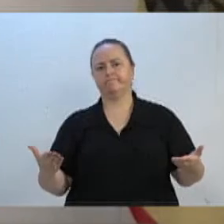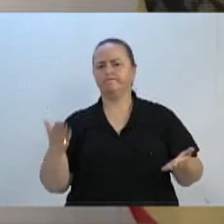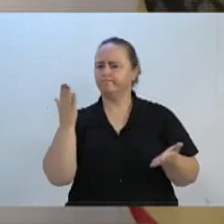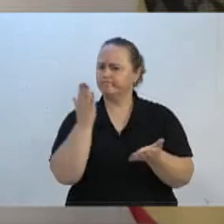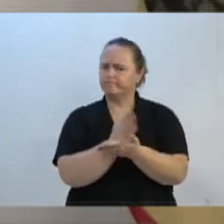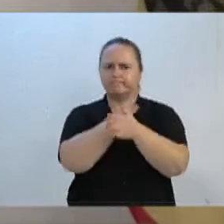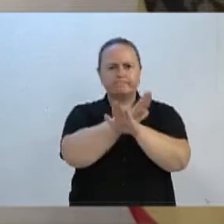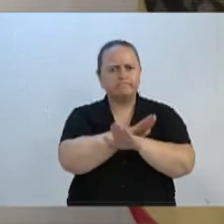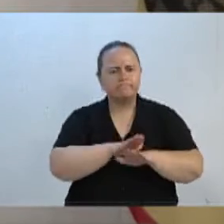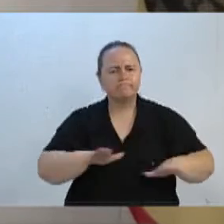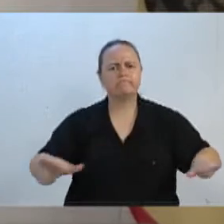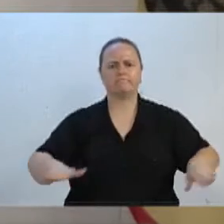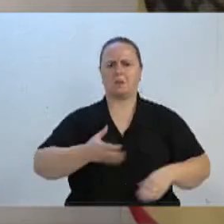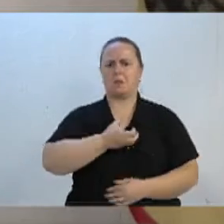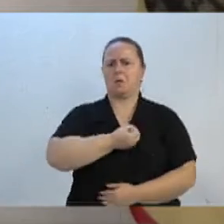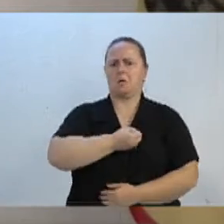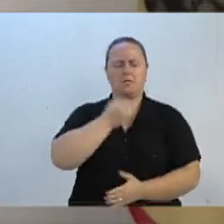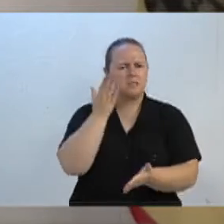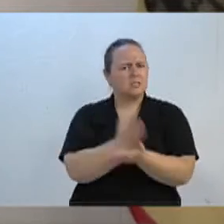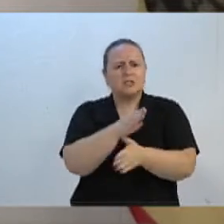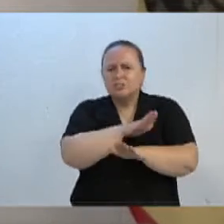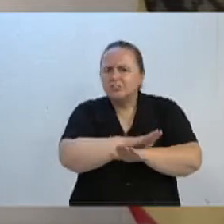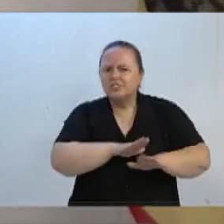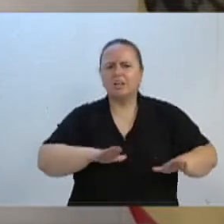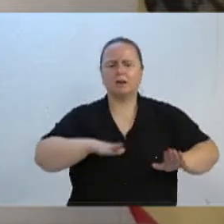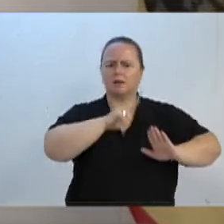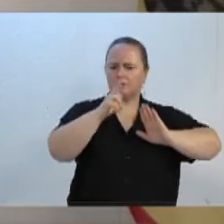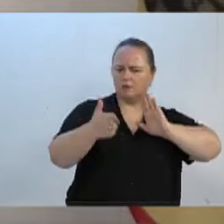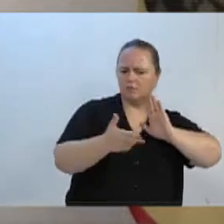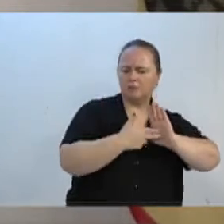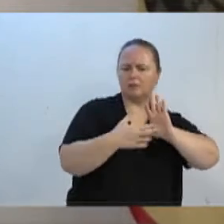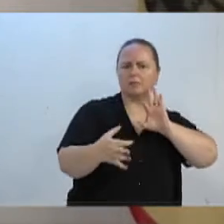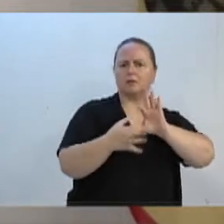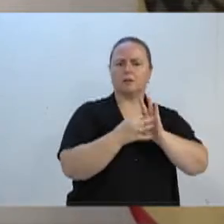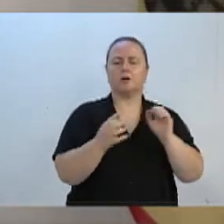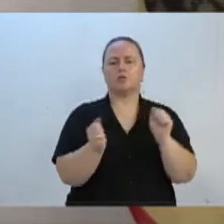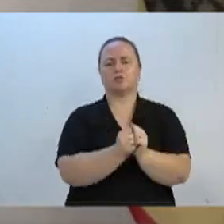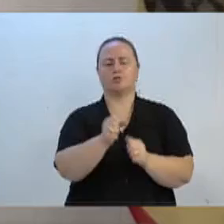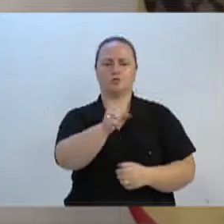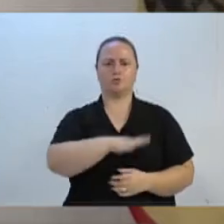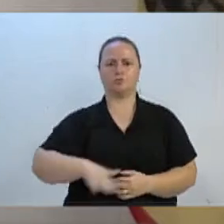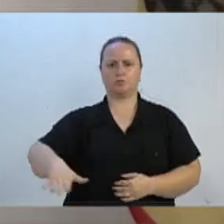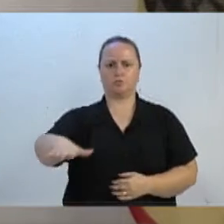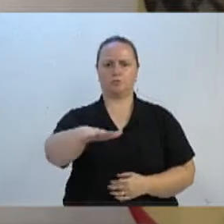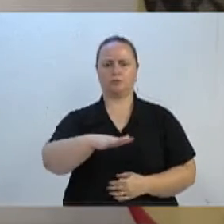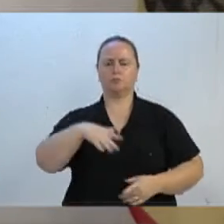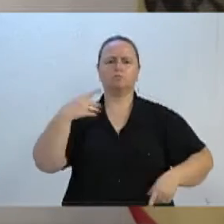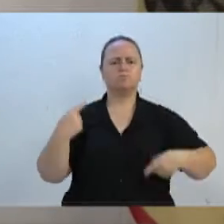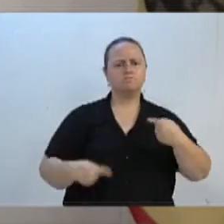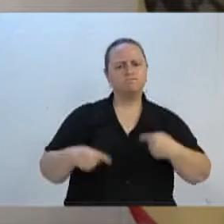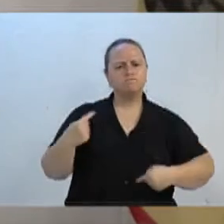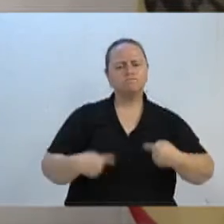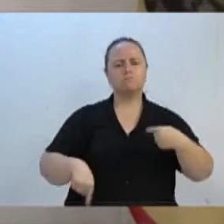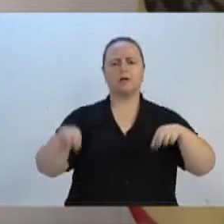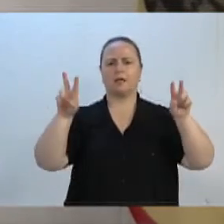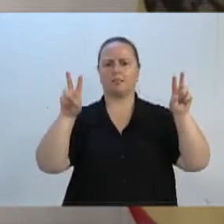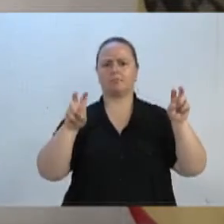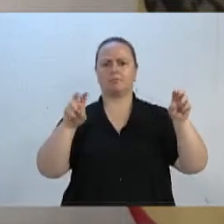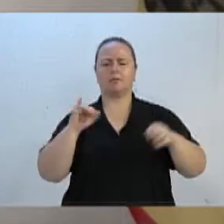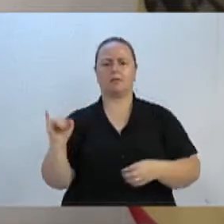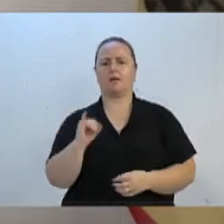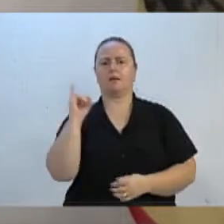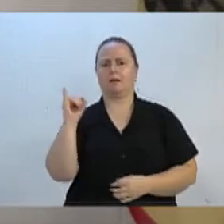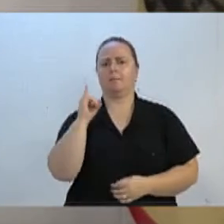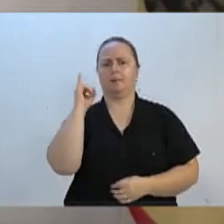de covardia. Vamos assumir o nosso compromisso com a sociedade, que nos colocou aqui para discutir os assuntos que têm que ser discutidos. Se no final